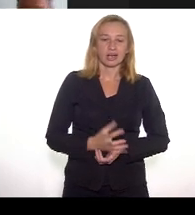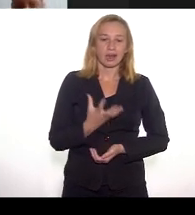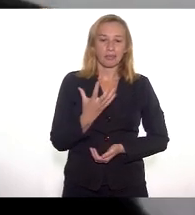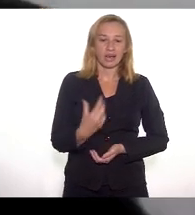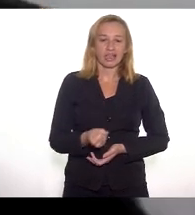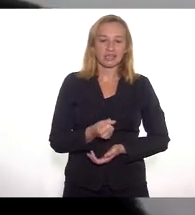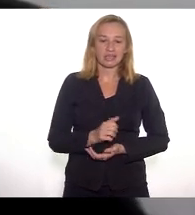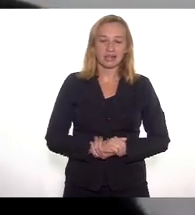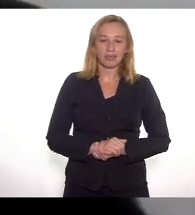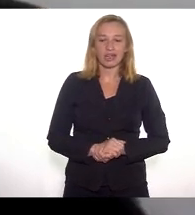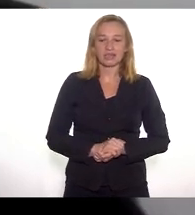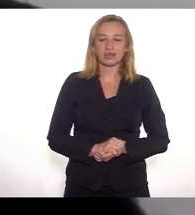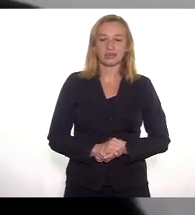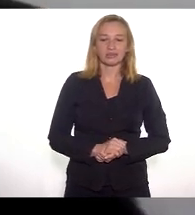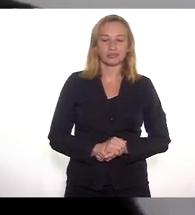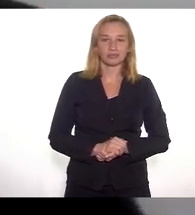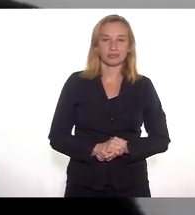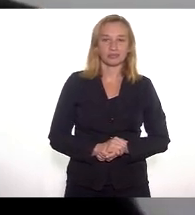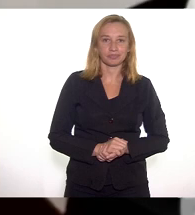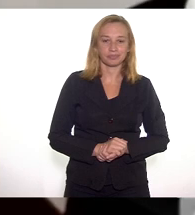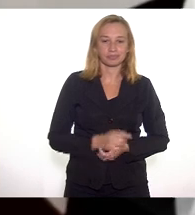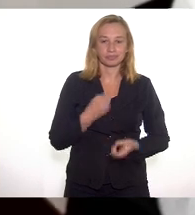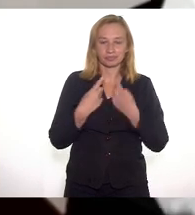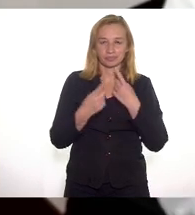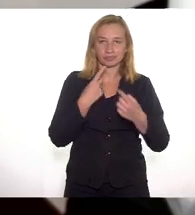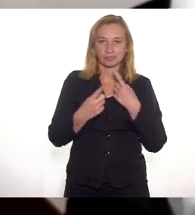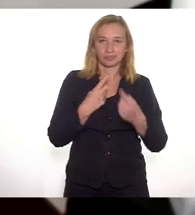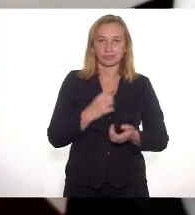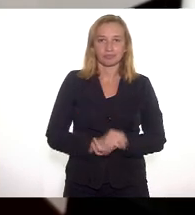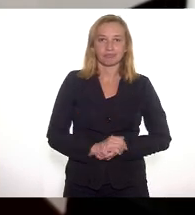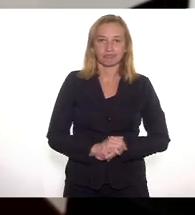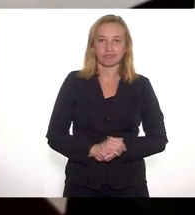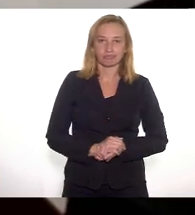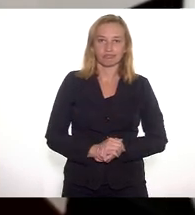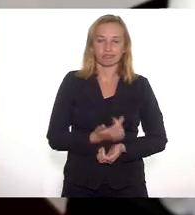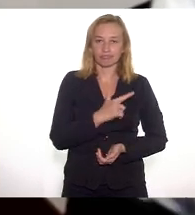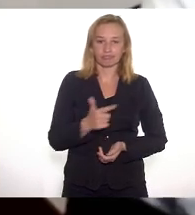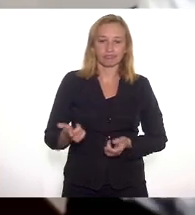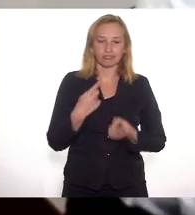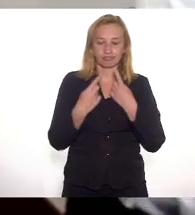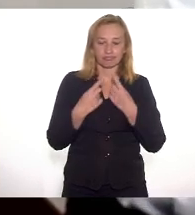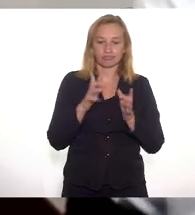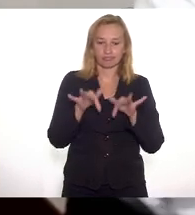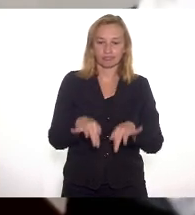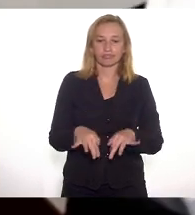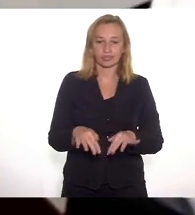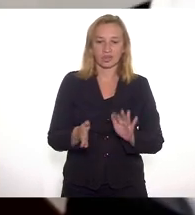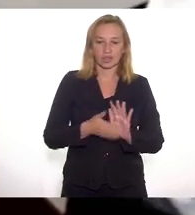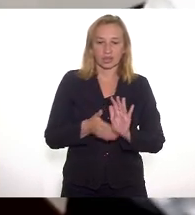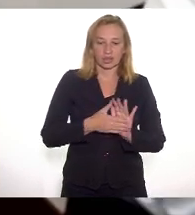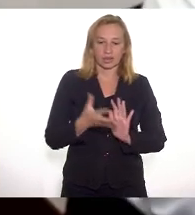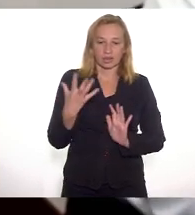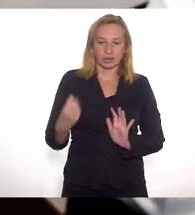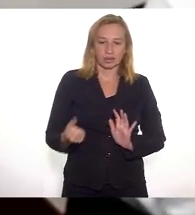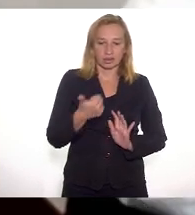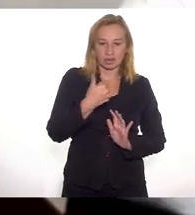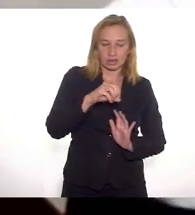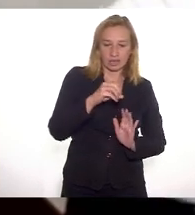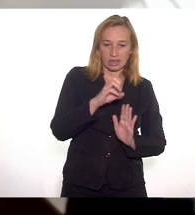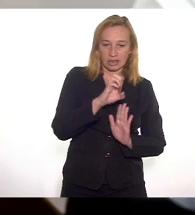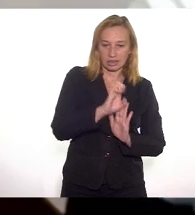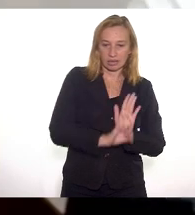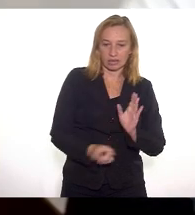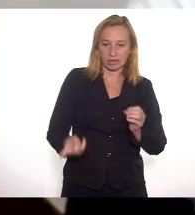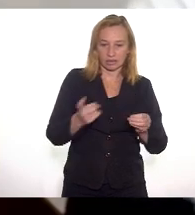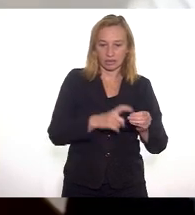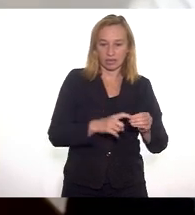Favorável, senhor presidente. Os pareceres emitidos em discussão. Não havendo quem queira discutir, será da discussão, a presente proposta recebeu 10 emendas e retorna